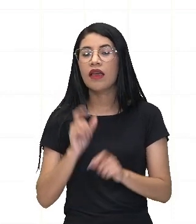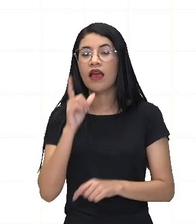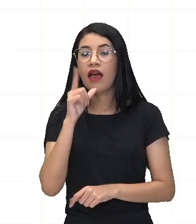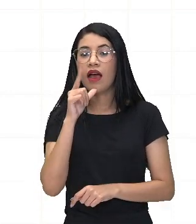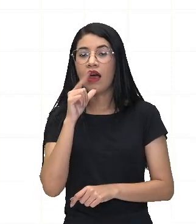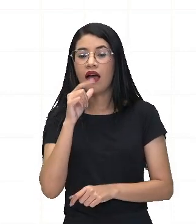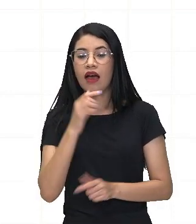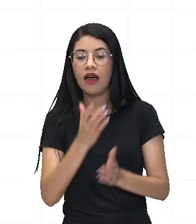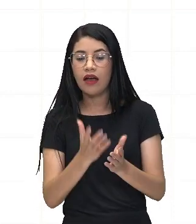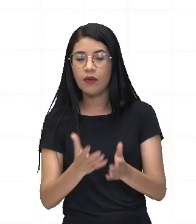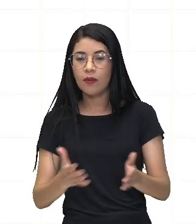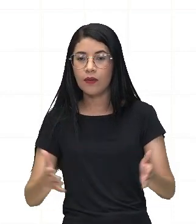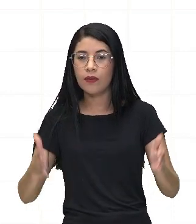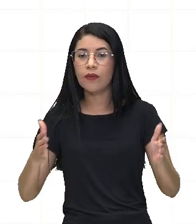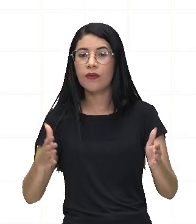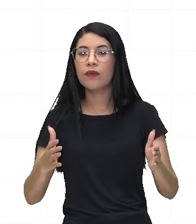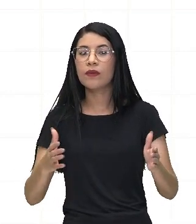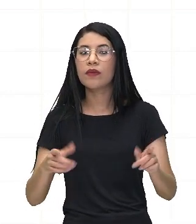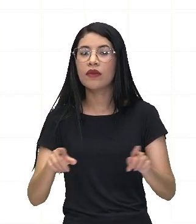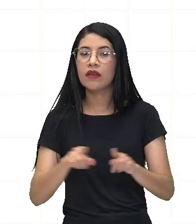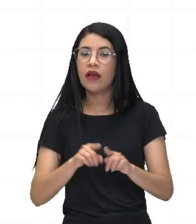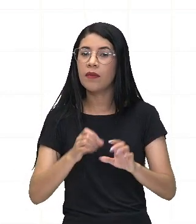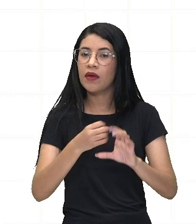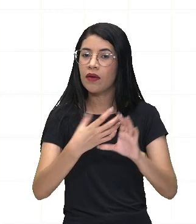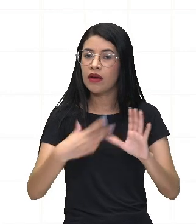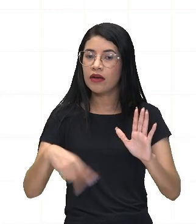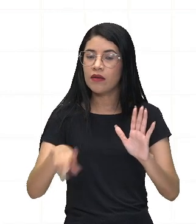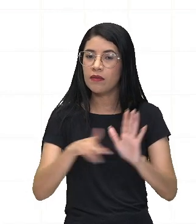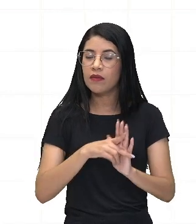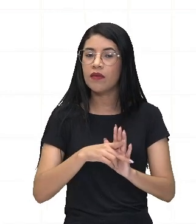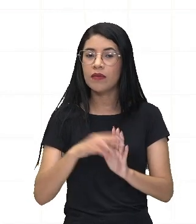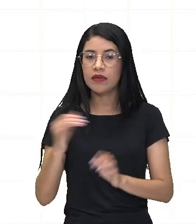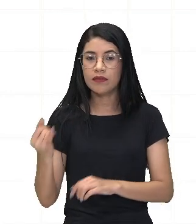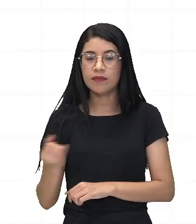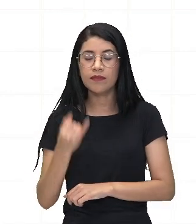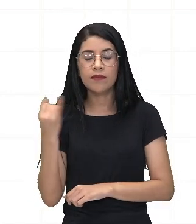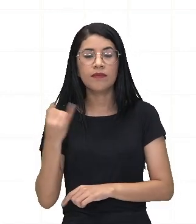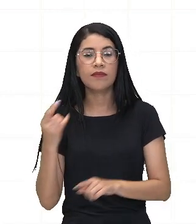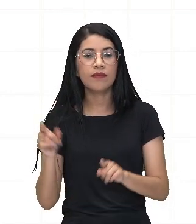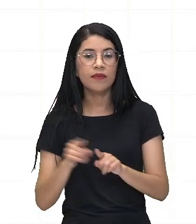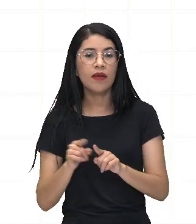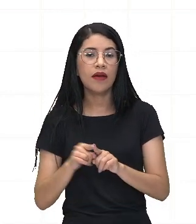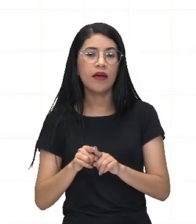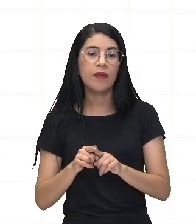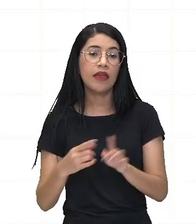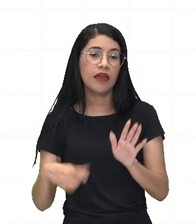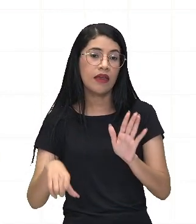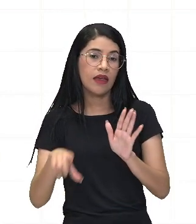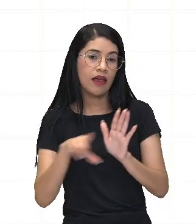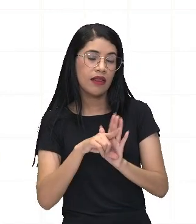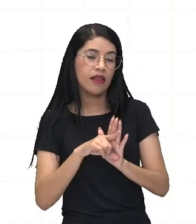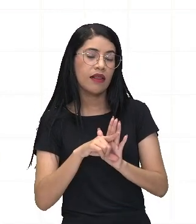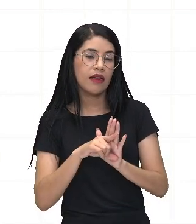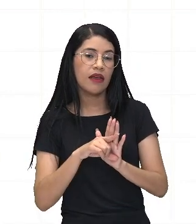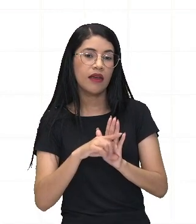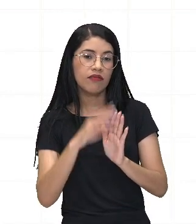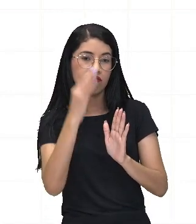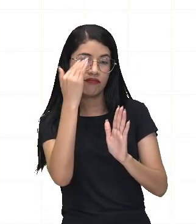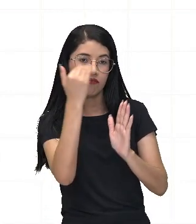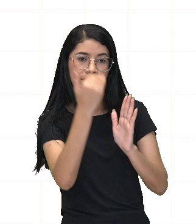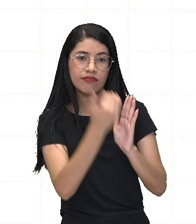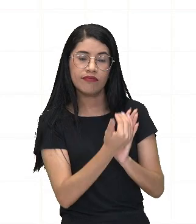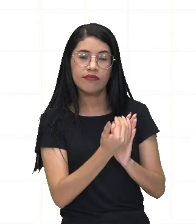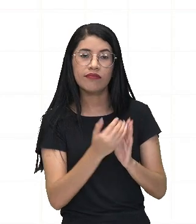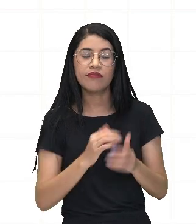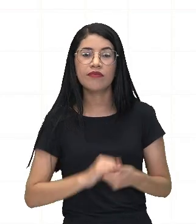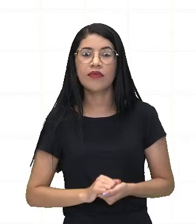águas jurisdicionais com características naturais relevantes, legalmente instituídos pelo